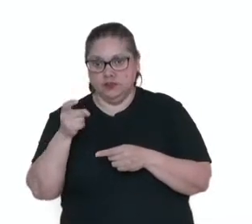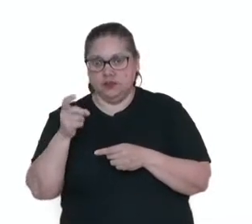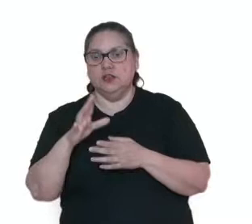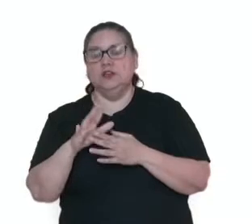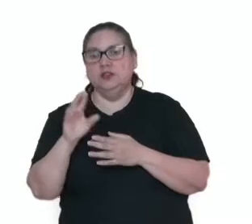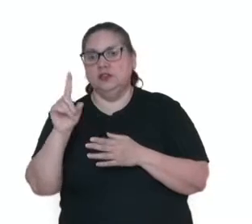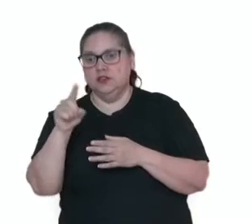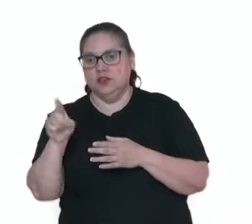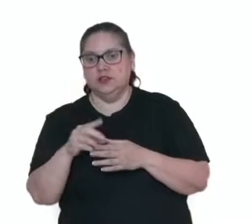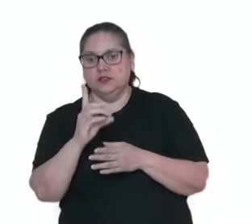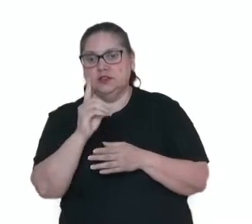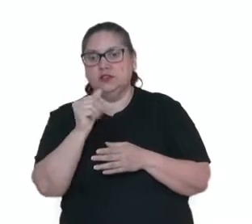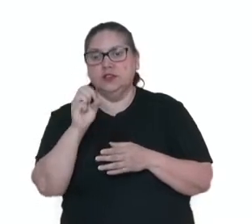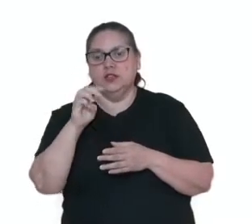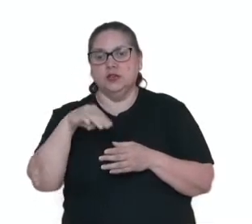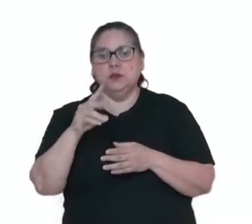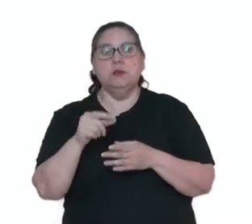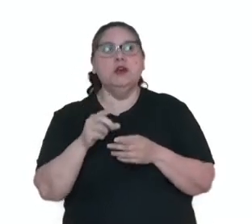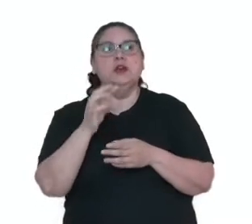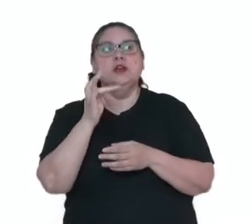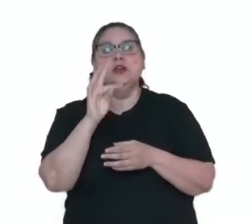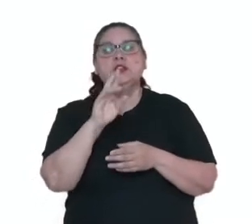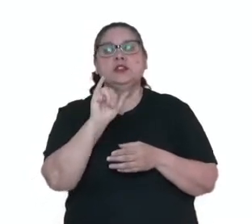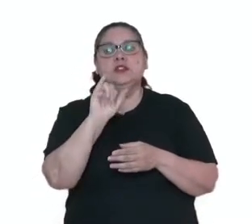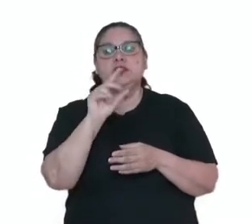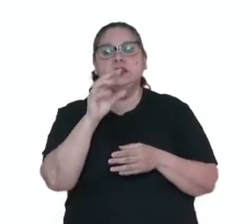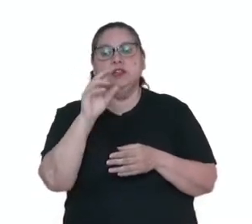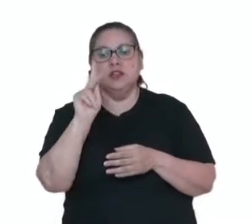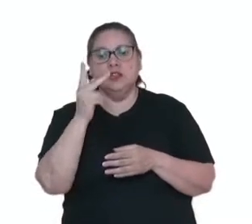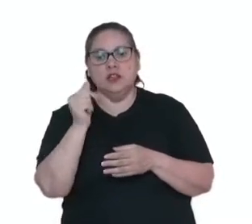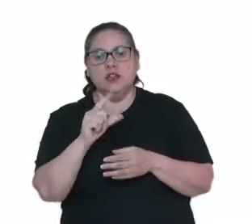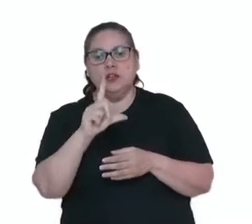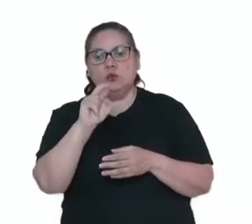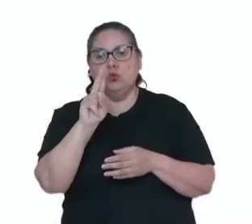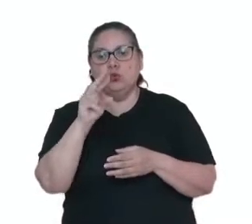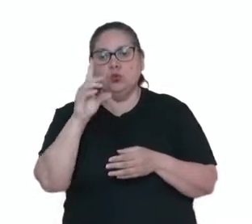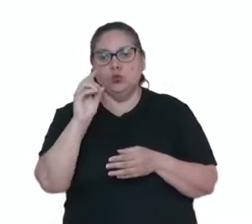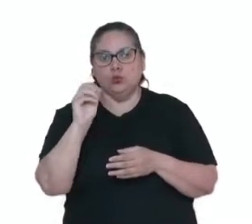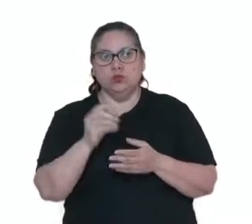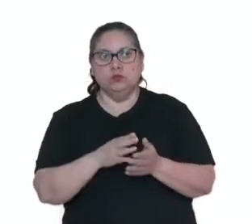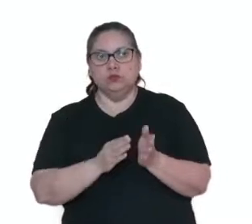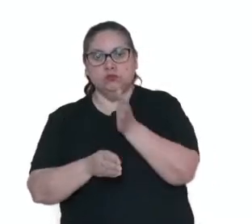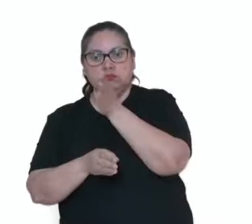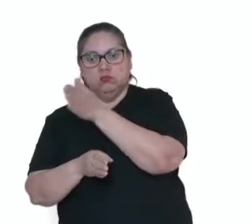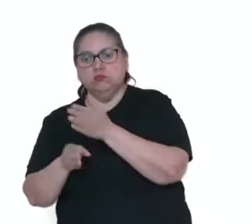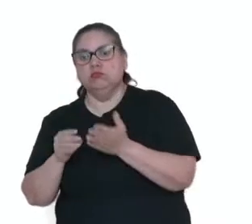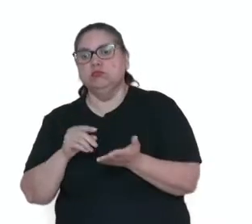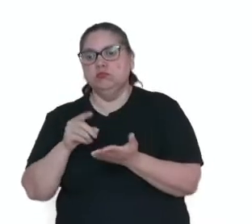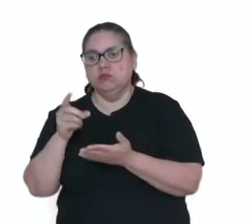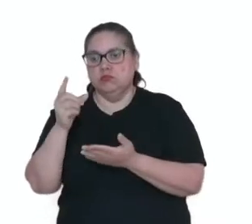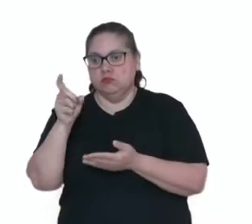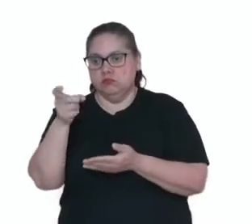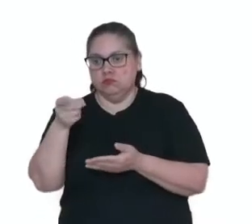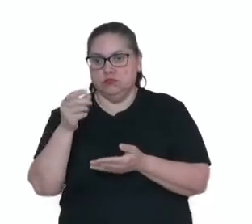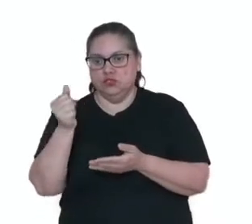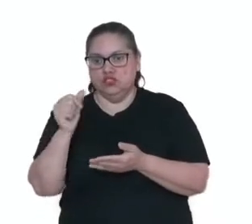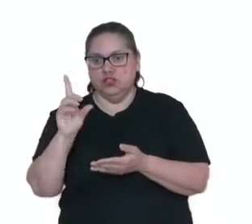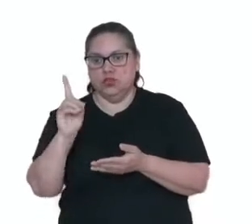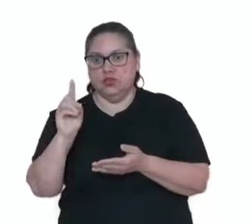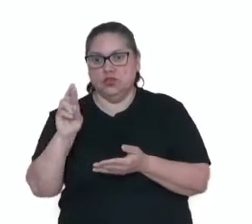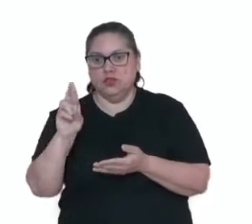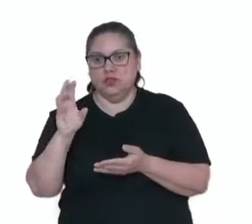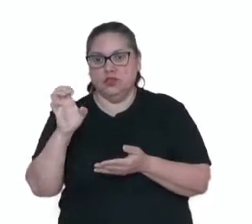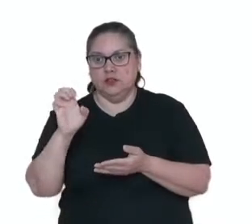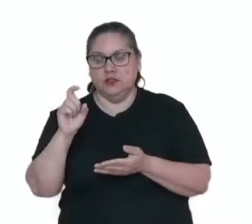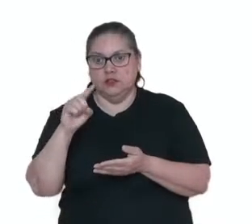de trilha e o tabuleiro do jogo Ludo. Ao lado, um tabuleiro de xadrez. Mais para